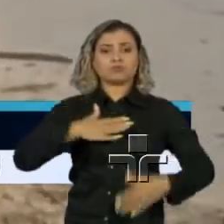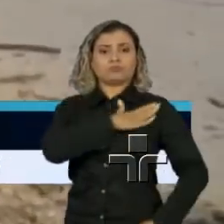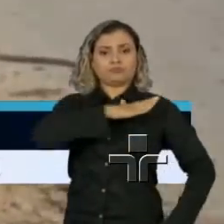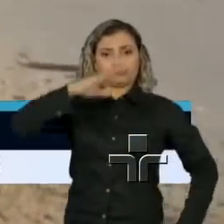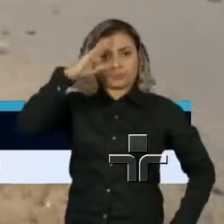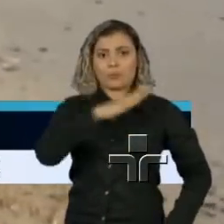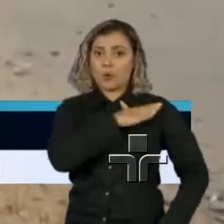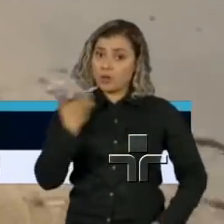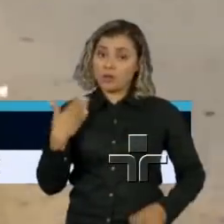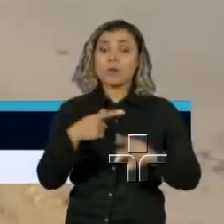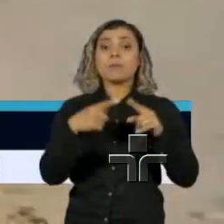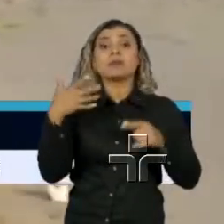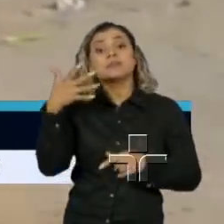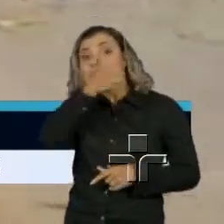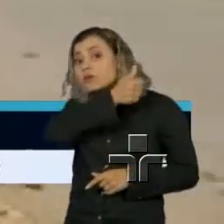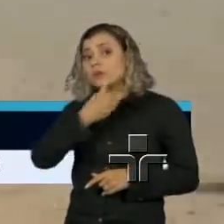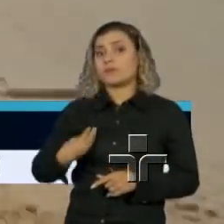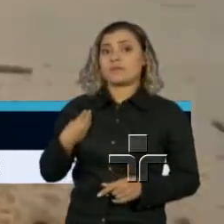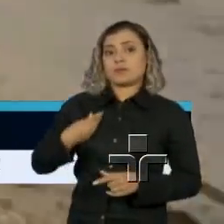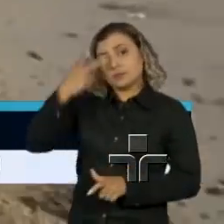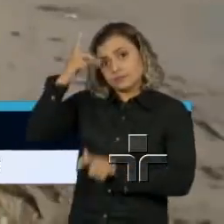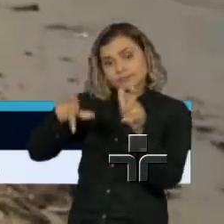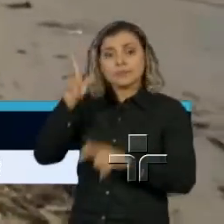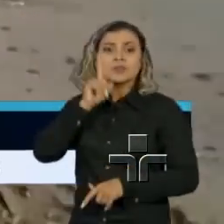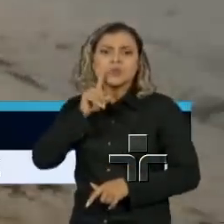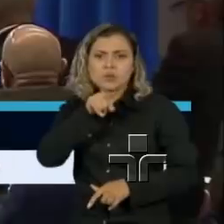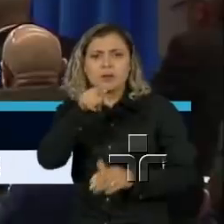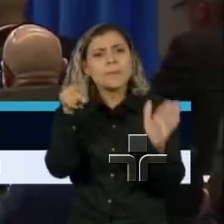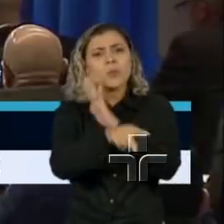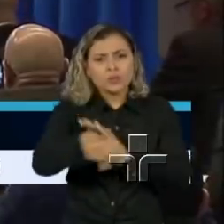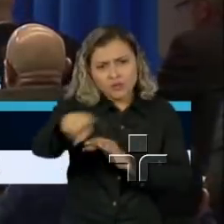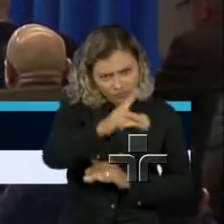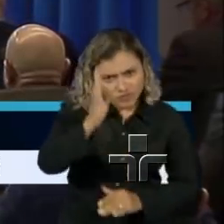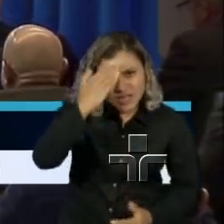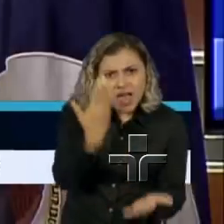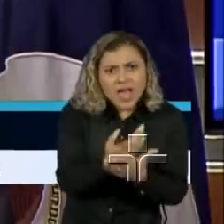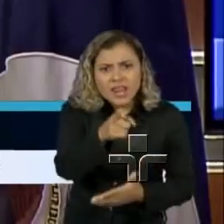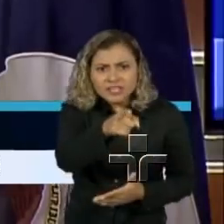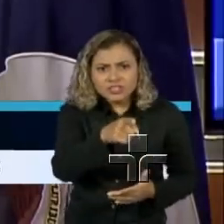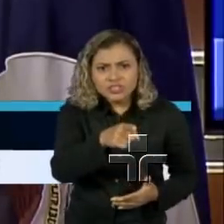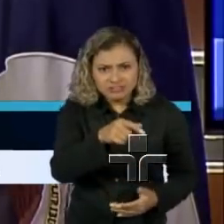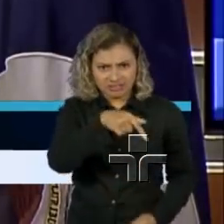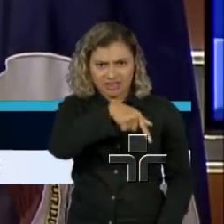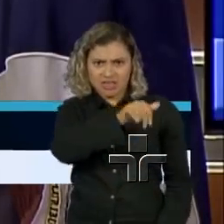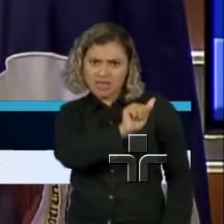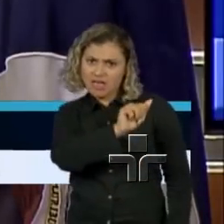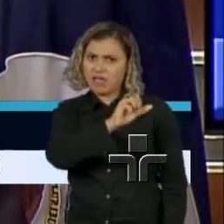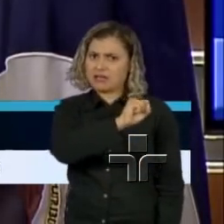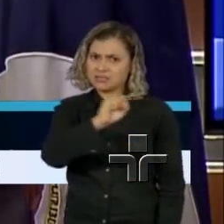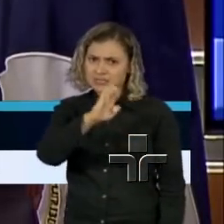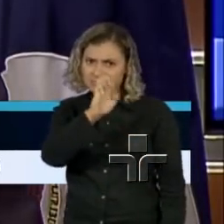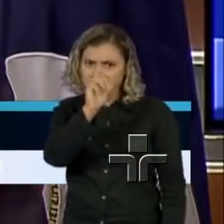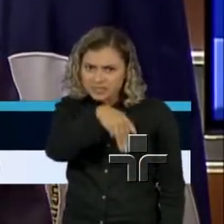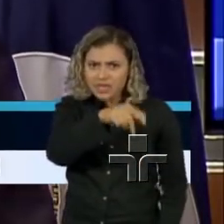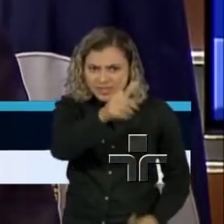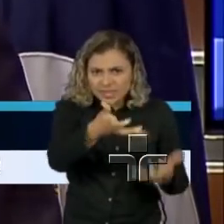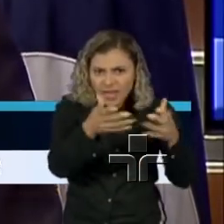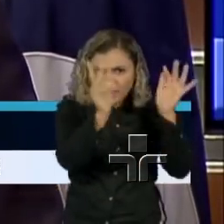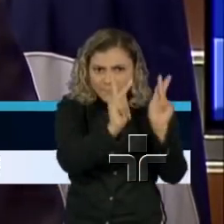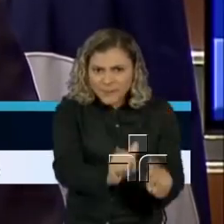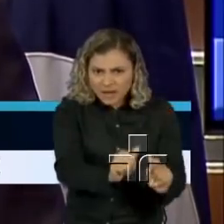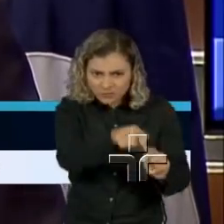vidas americanas. E perguntou aos jornalistas se alguém acreditava que Soleimani estava em Bagdá em uma missão de paz.